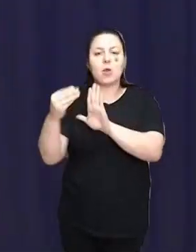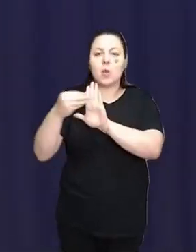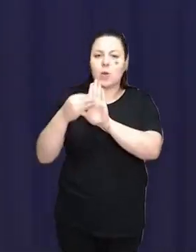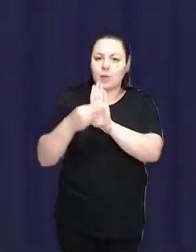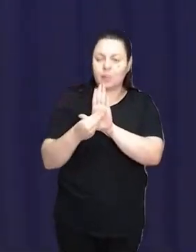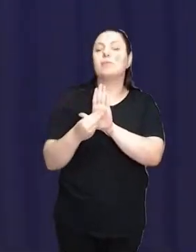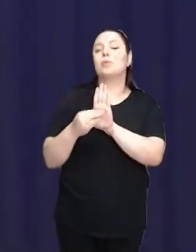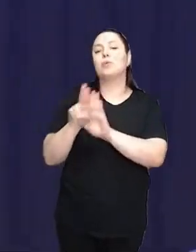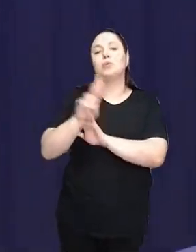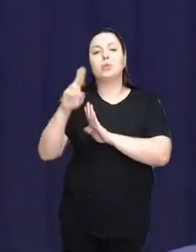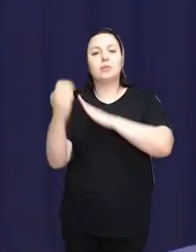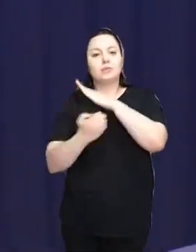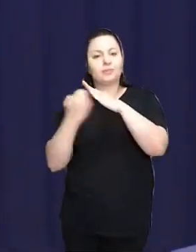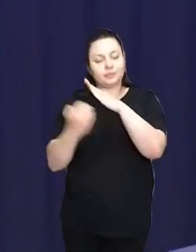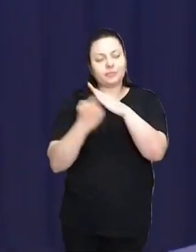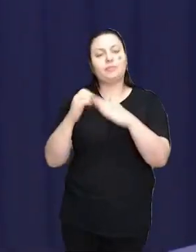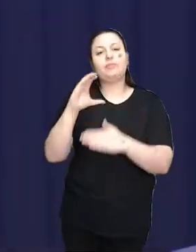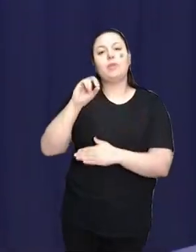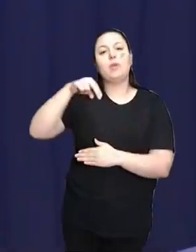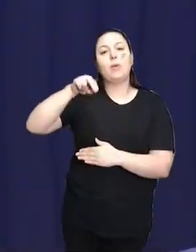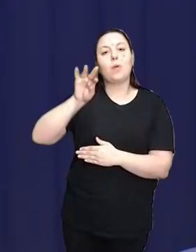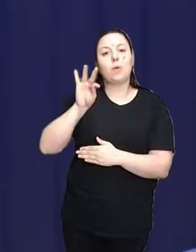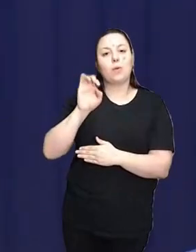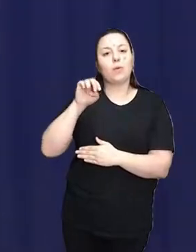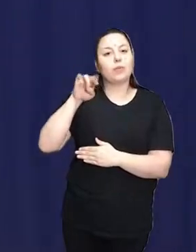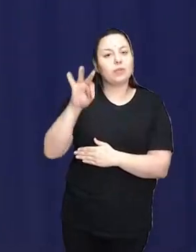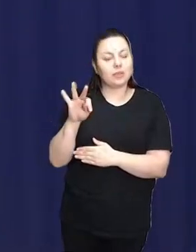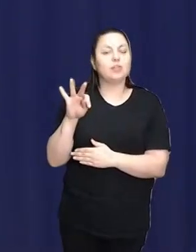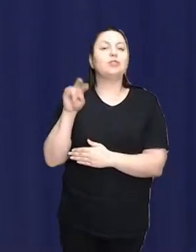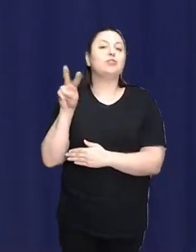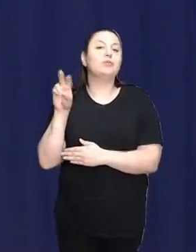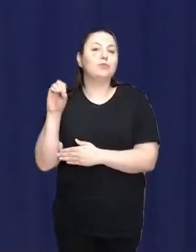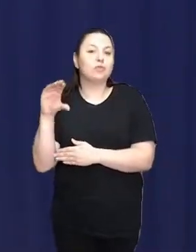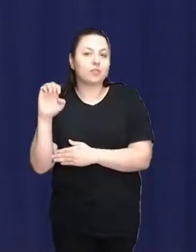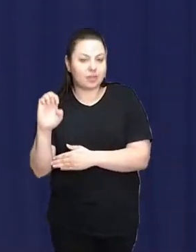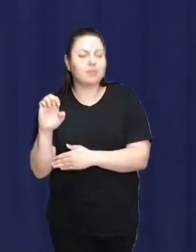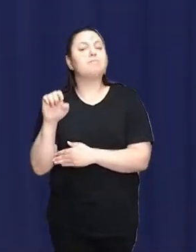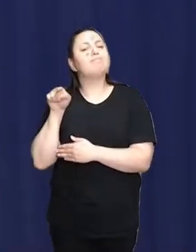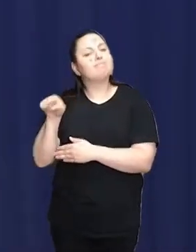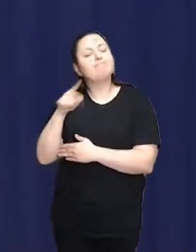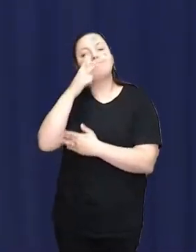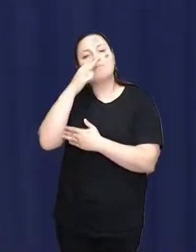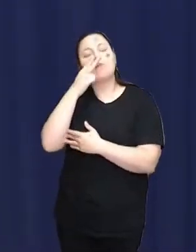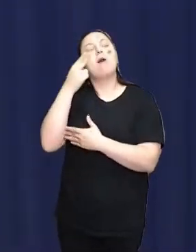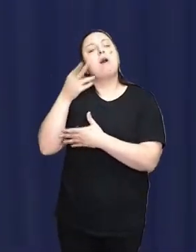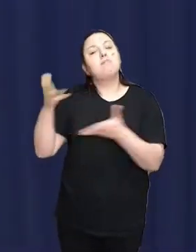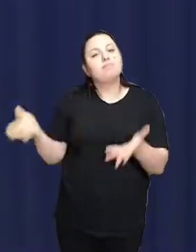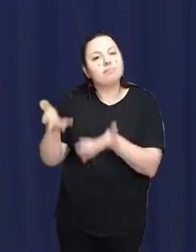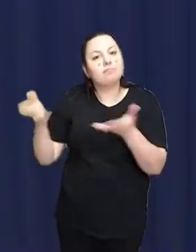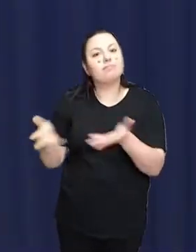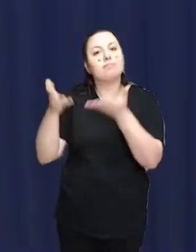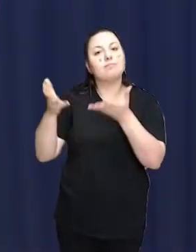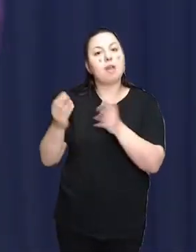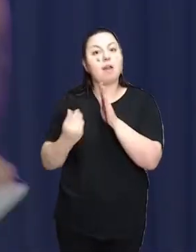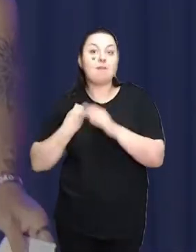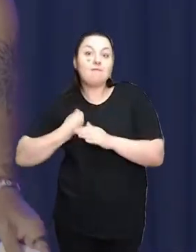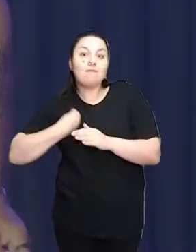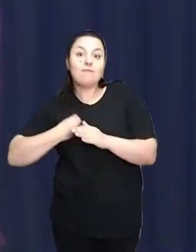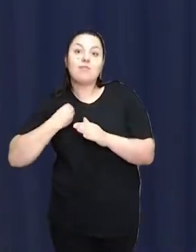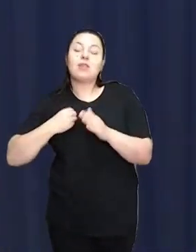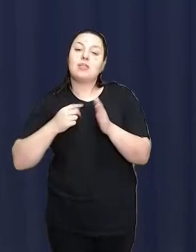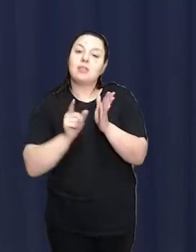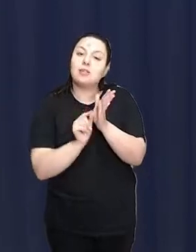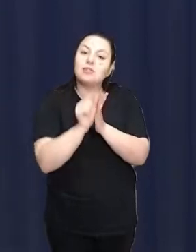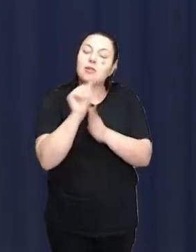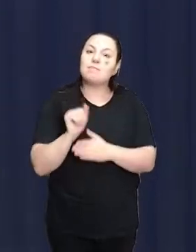Você, plataforma de comunicação e educação por uma vida digital mais consciente, que coletivamente constrói a internet que a gente quer.